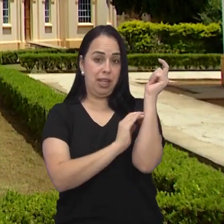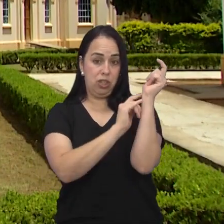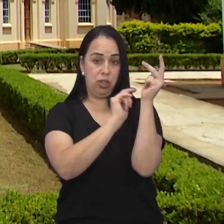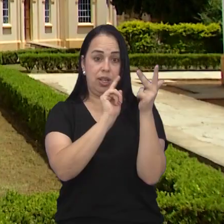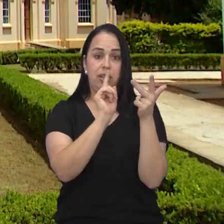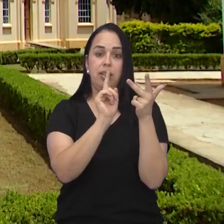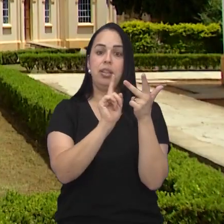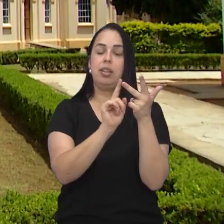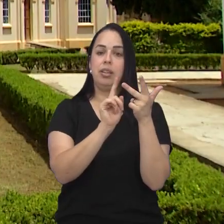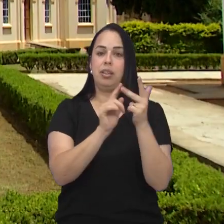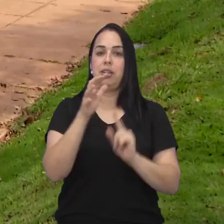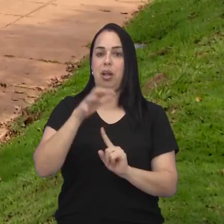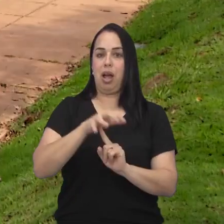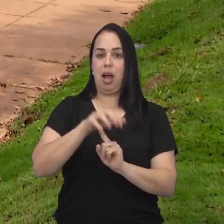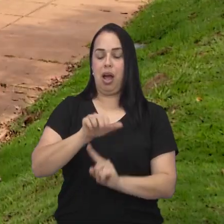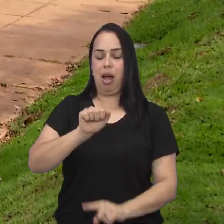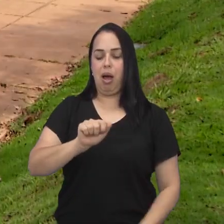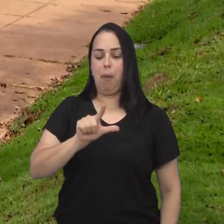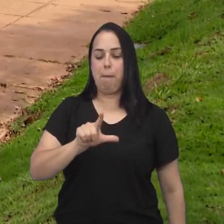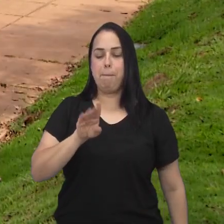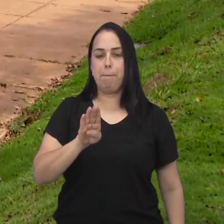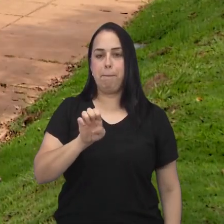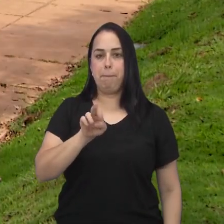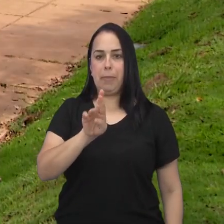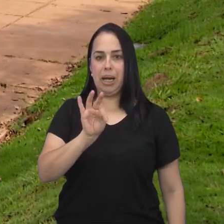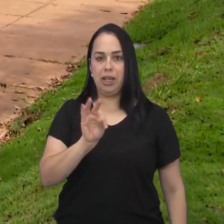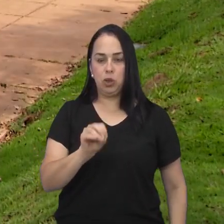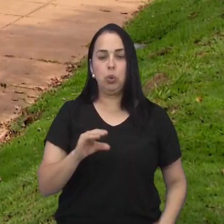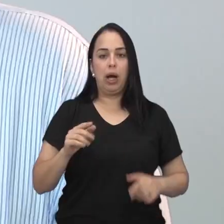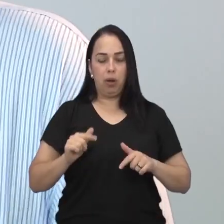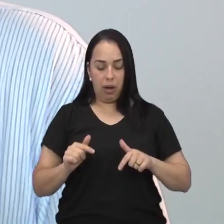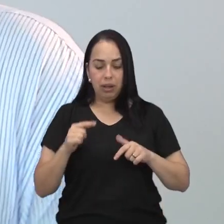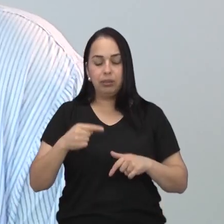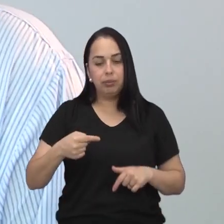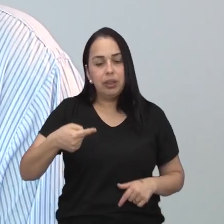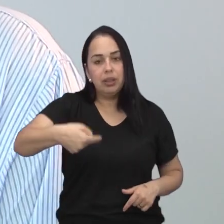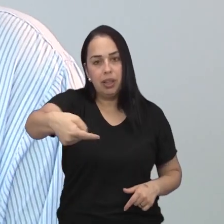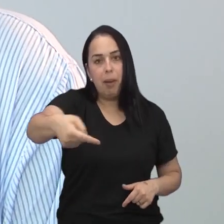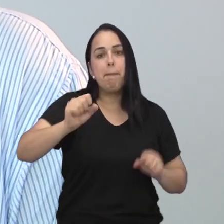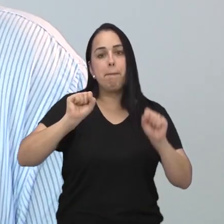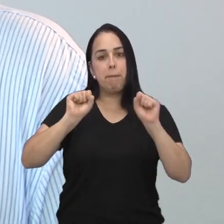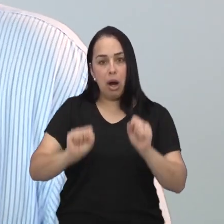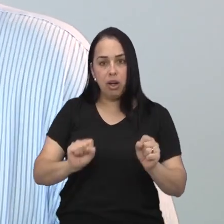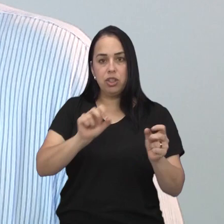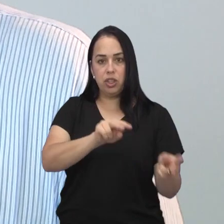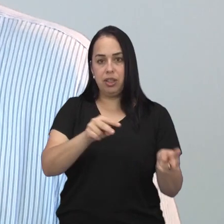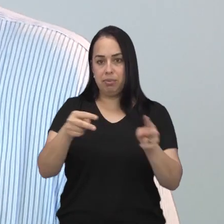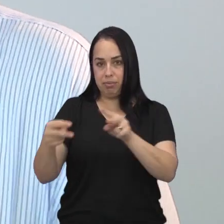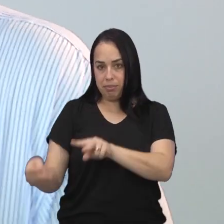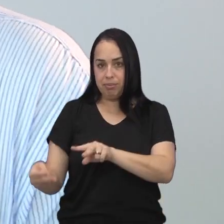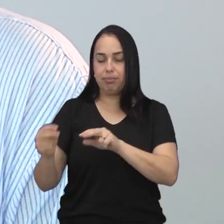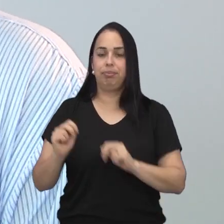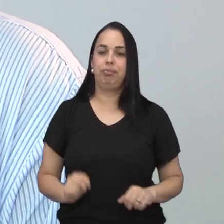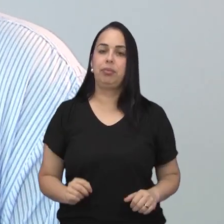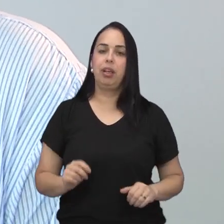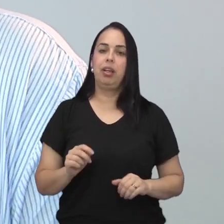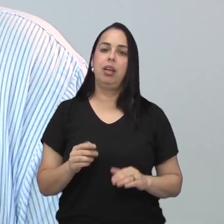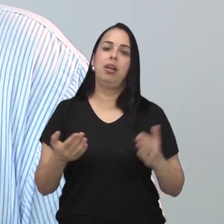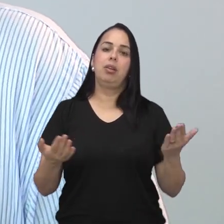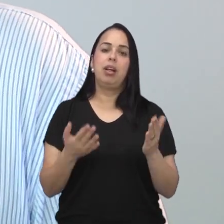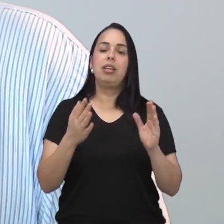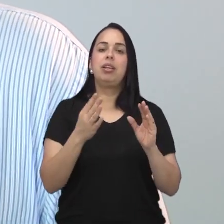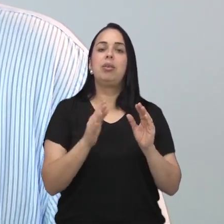Parque Vicentina Aranha e do Parque Alberto Simões. Agora nós fizemos a alteração para incluir no